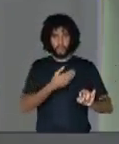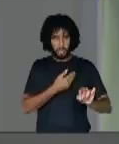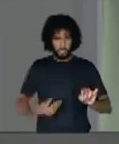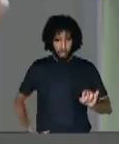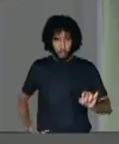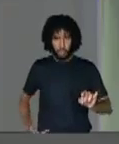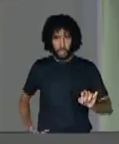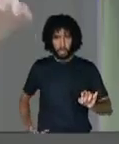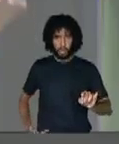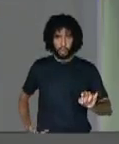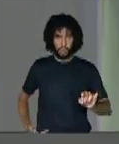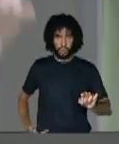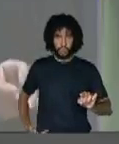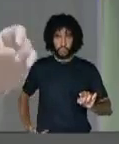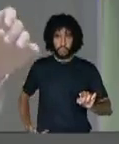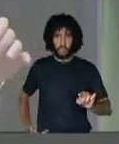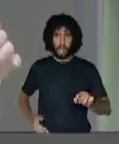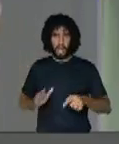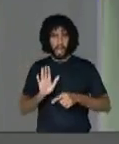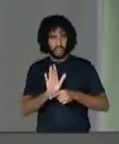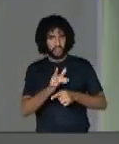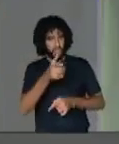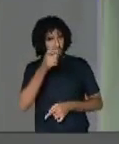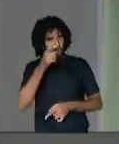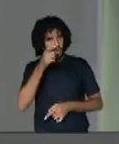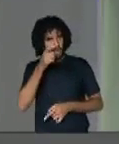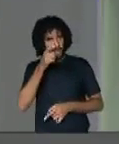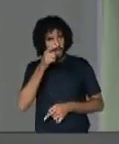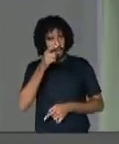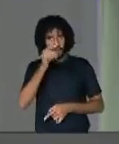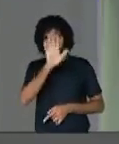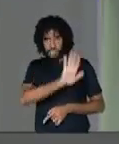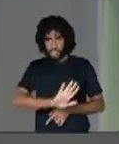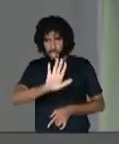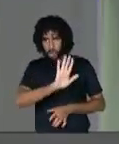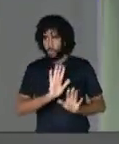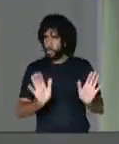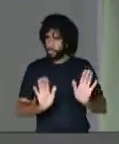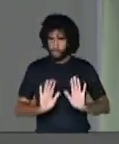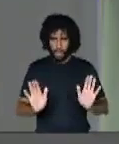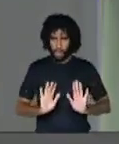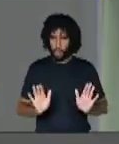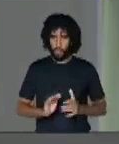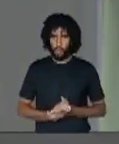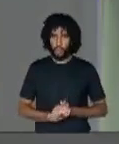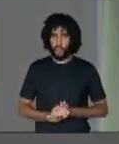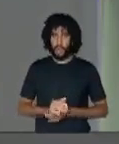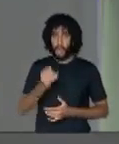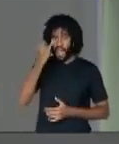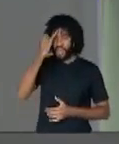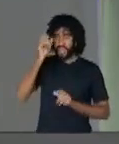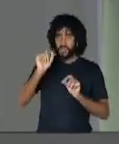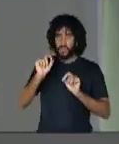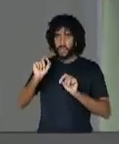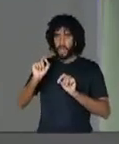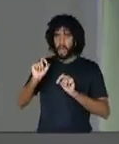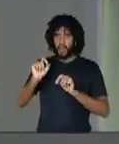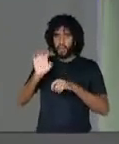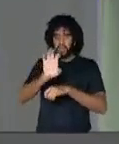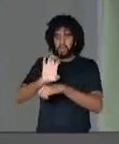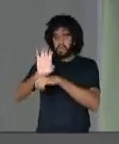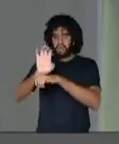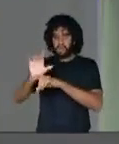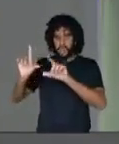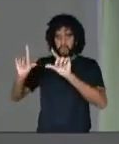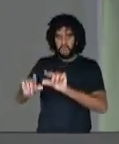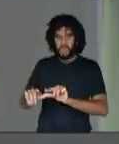públicos não atende ao interesse nacional. Isso faz parte dessa ideia de um Estado mínimo que